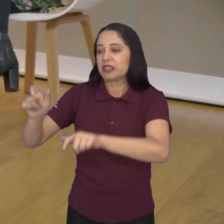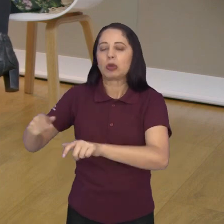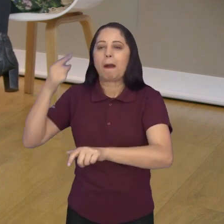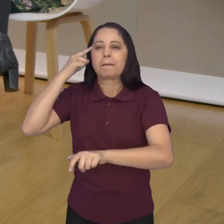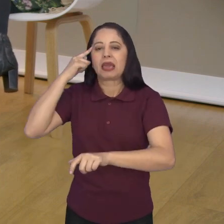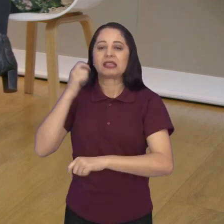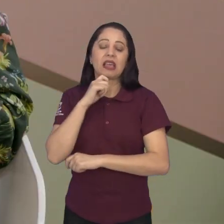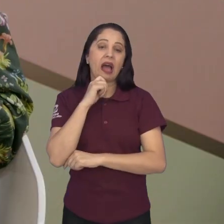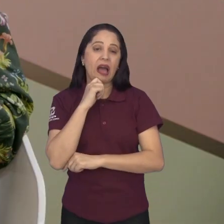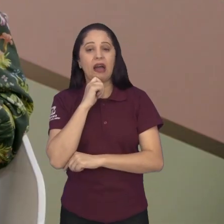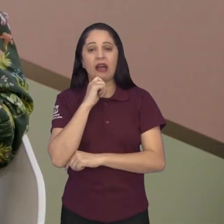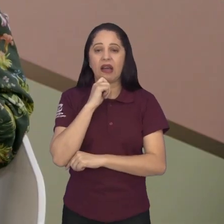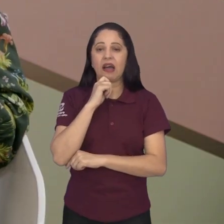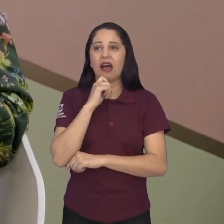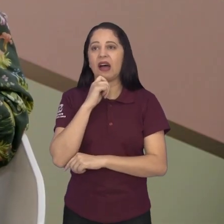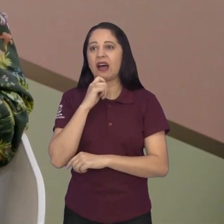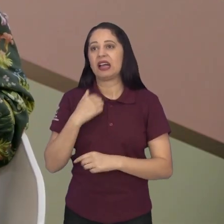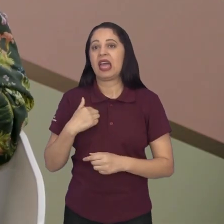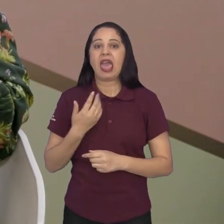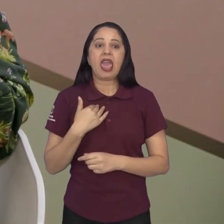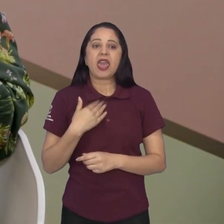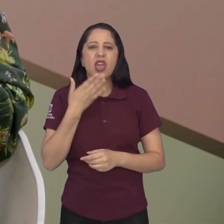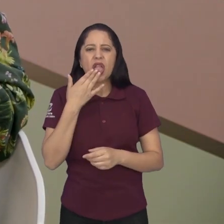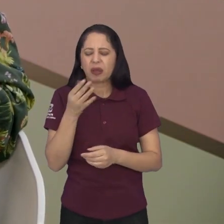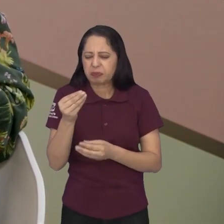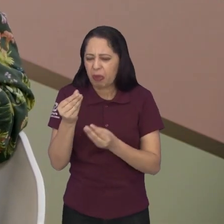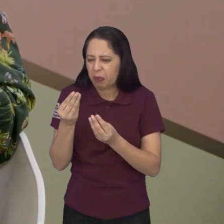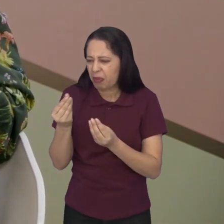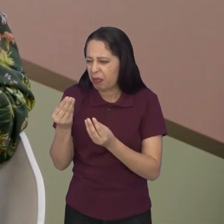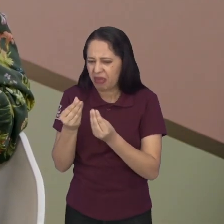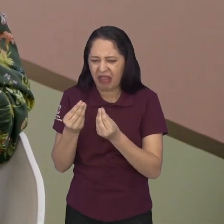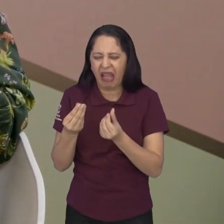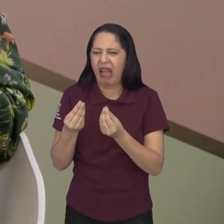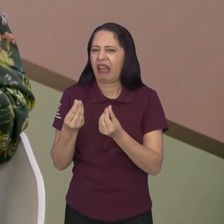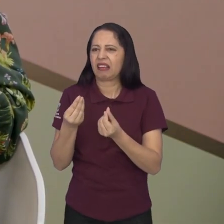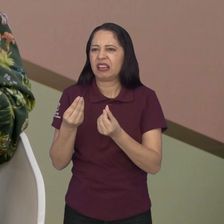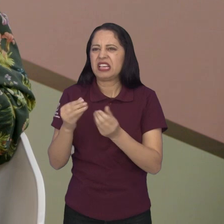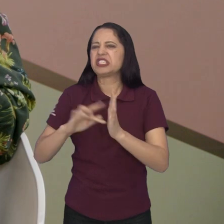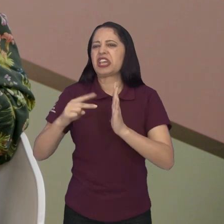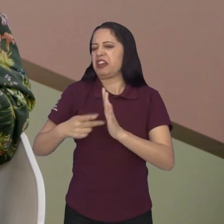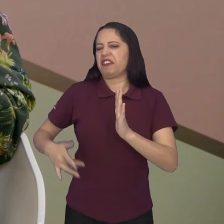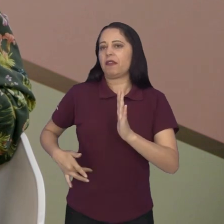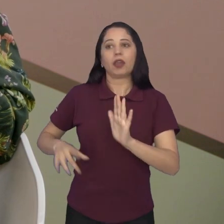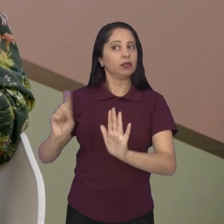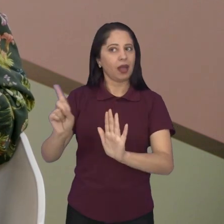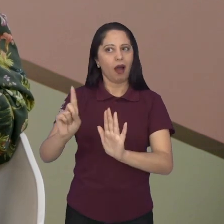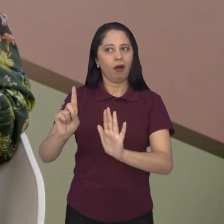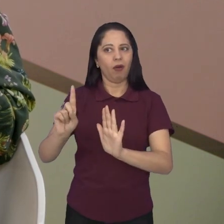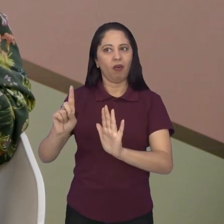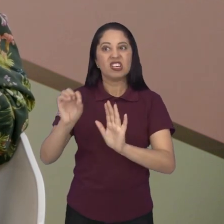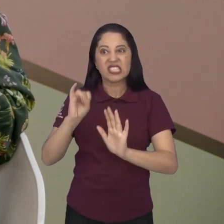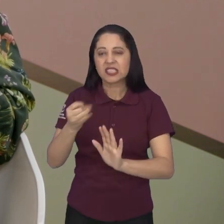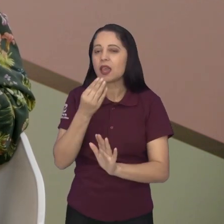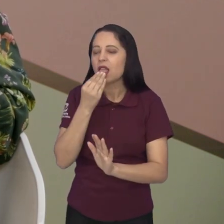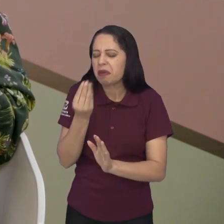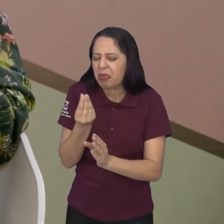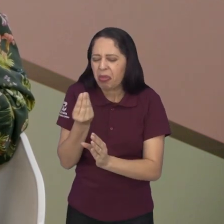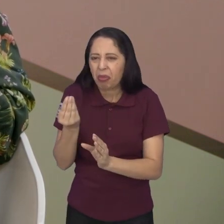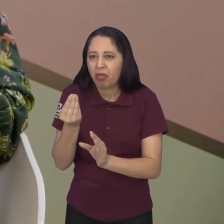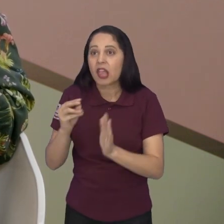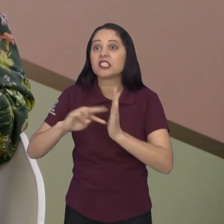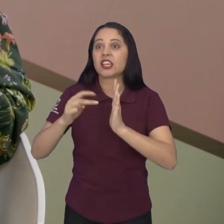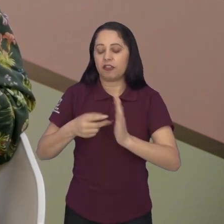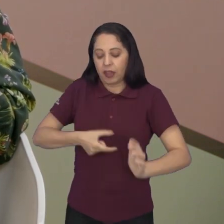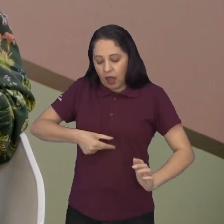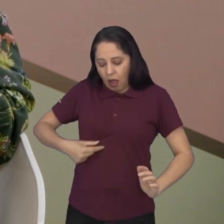de chegar no consultório e falar, né, entender que se tem boca amarga, isso é do fígado. Isso é na realidade do estômago, né, o processo